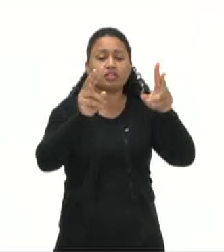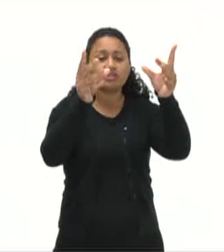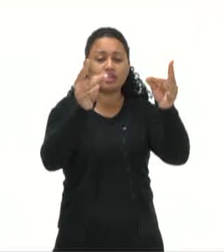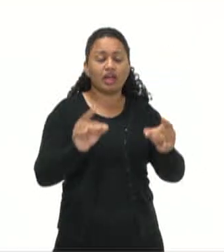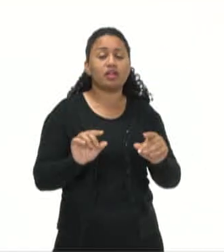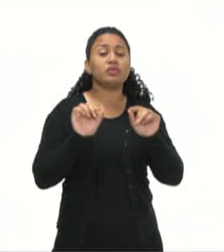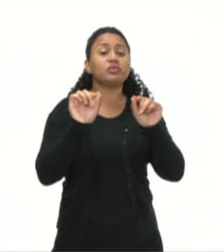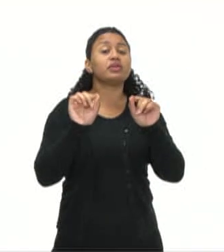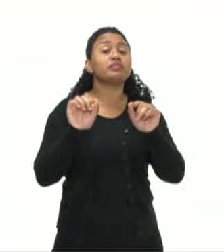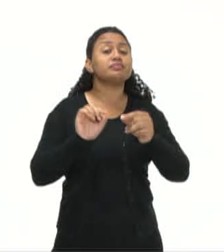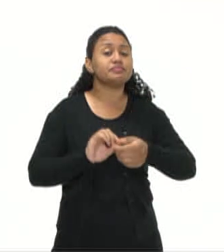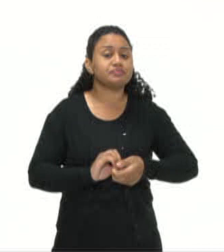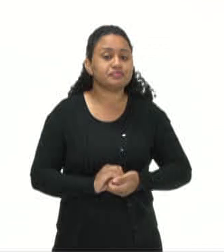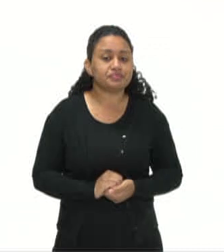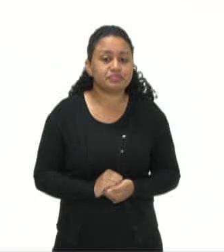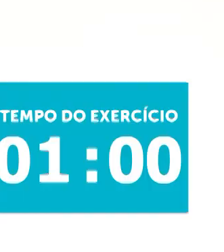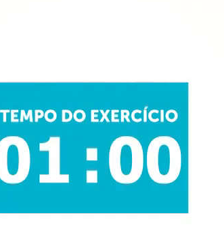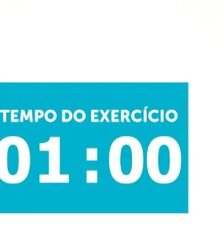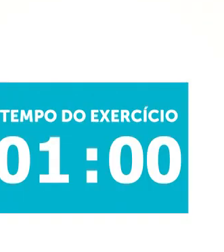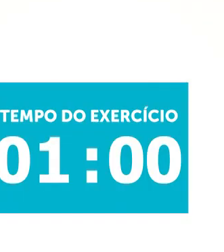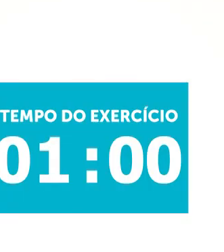segundos. Vai lá.